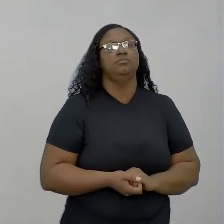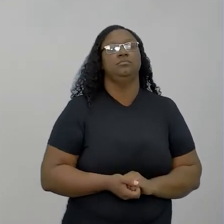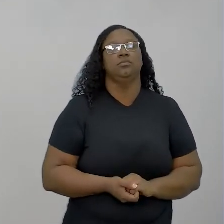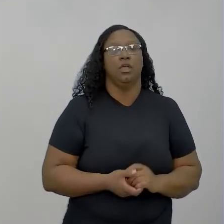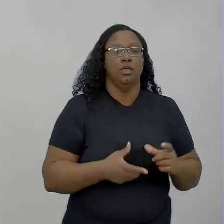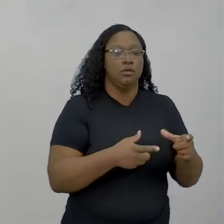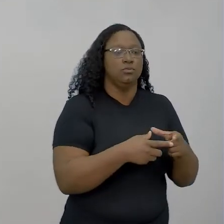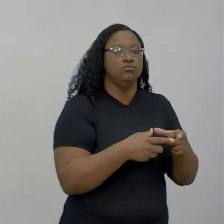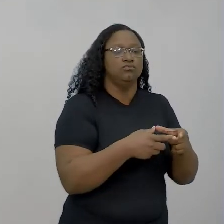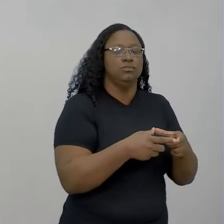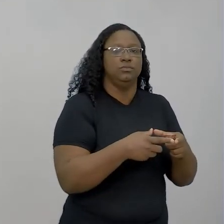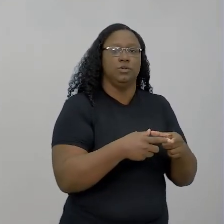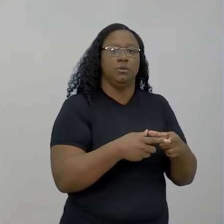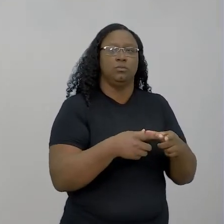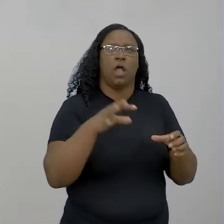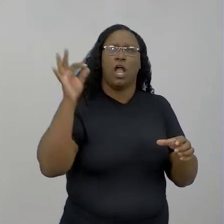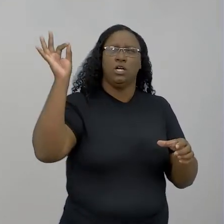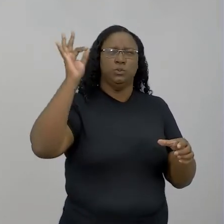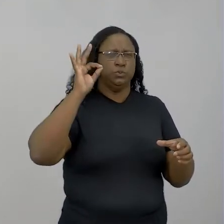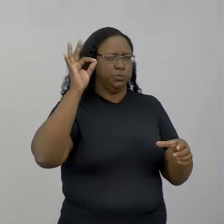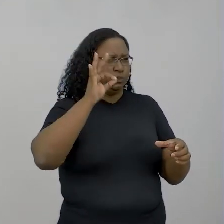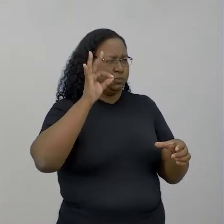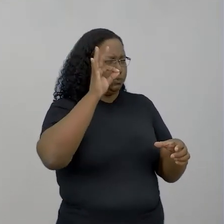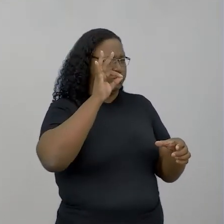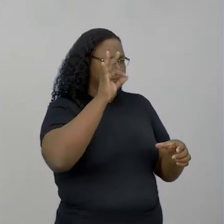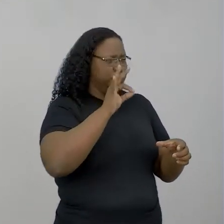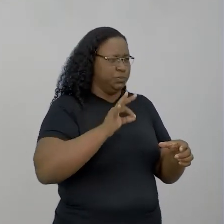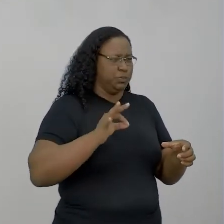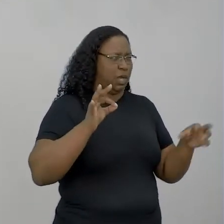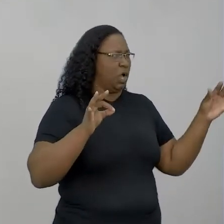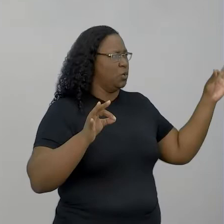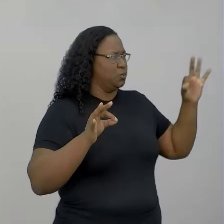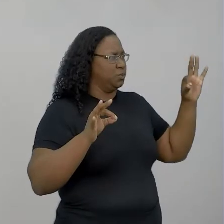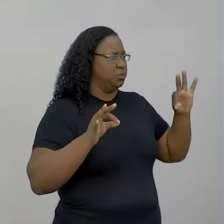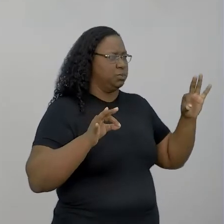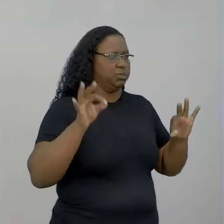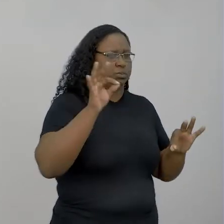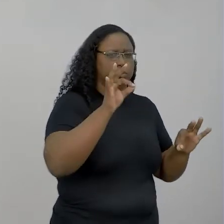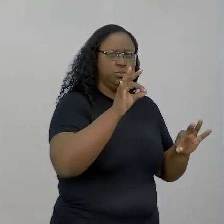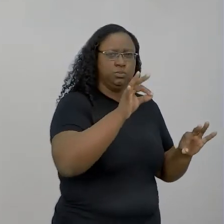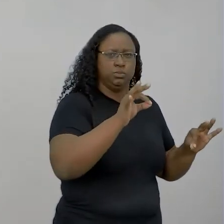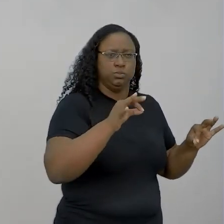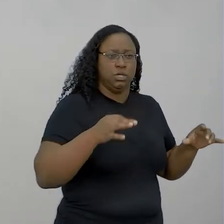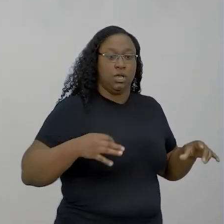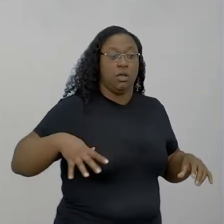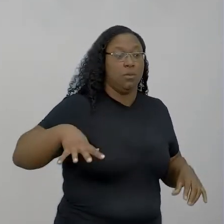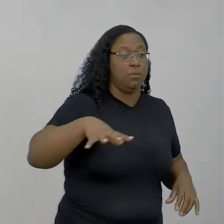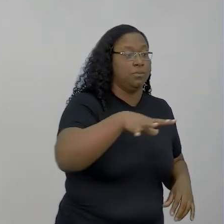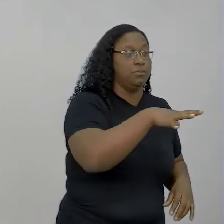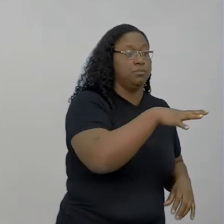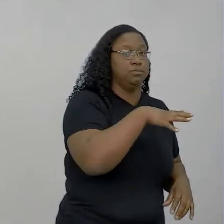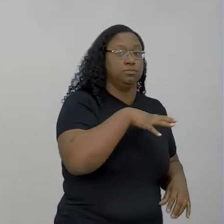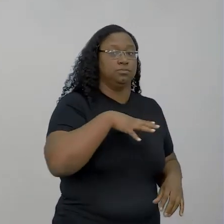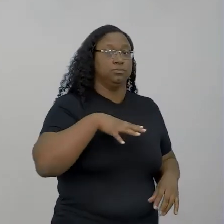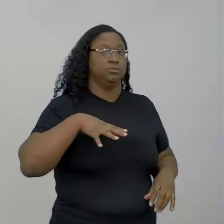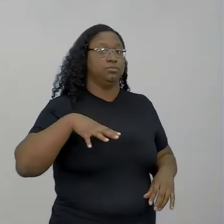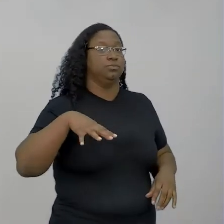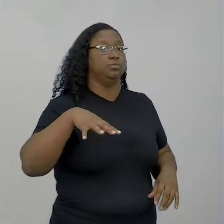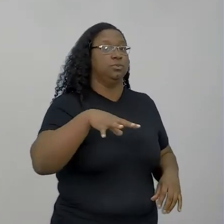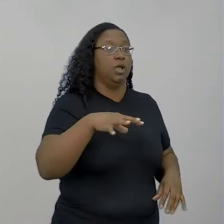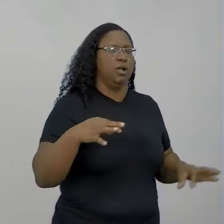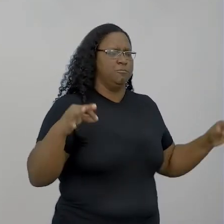aí de mosquitos e também tem uma grande incidência de doenças onde os vetores transmissores são